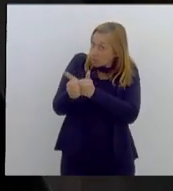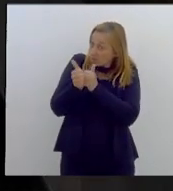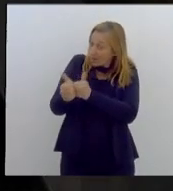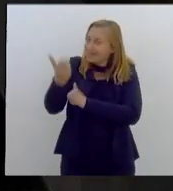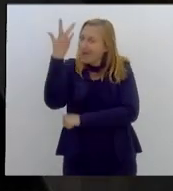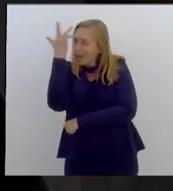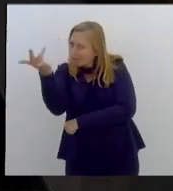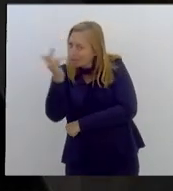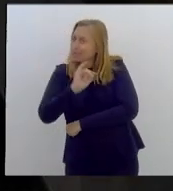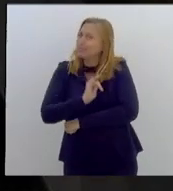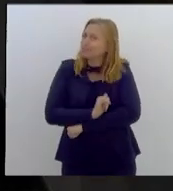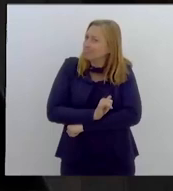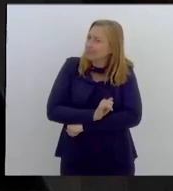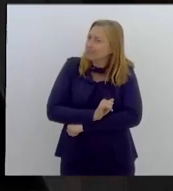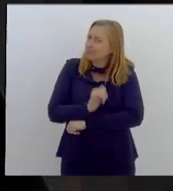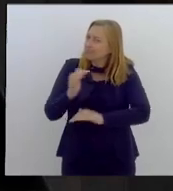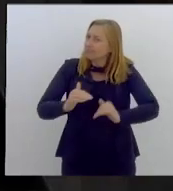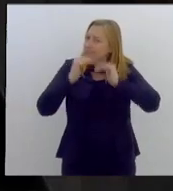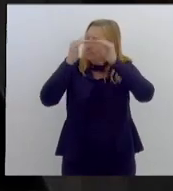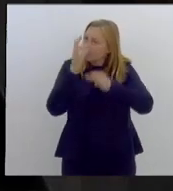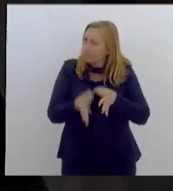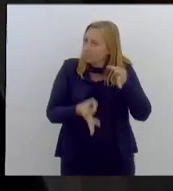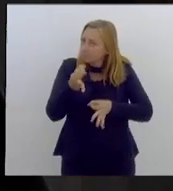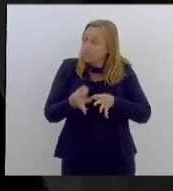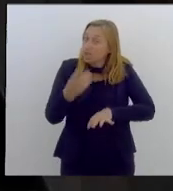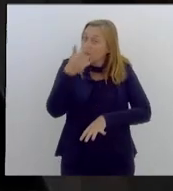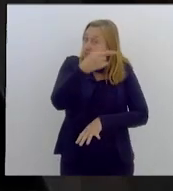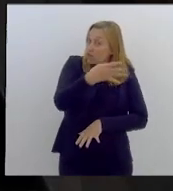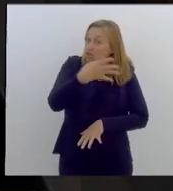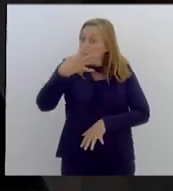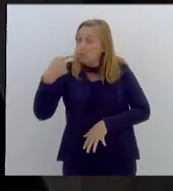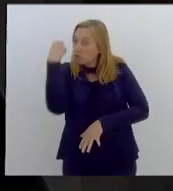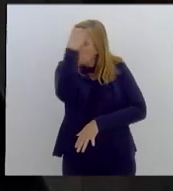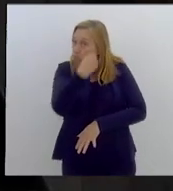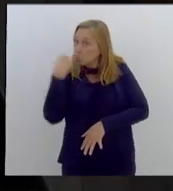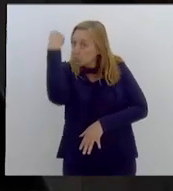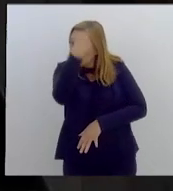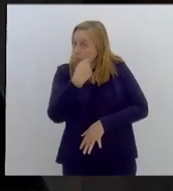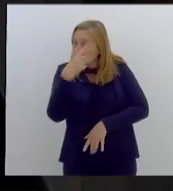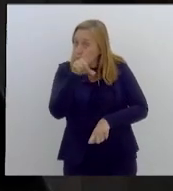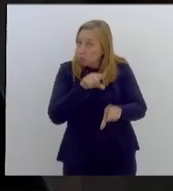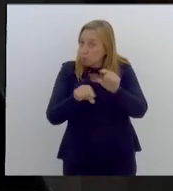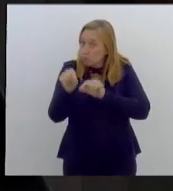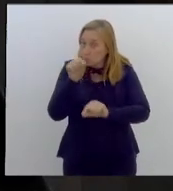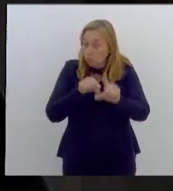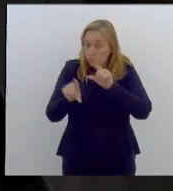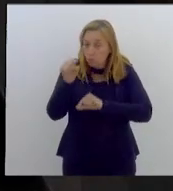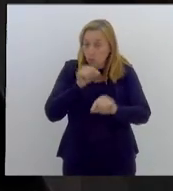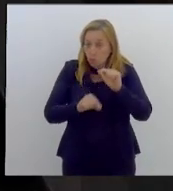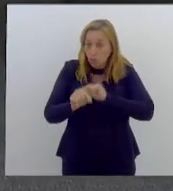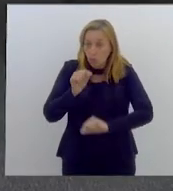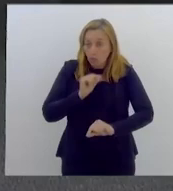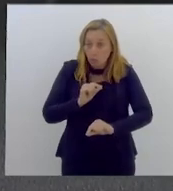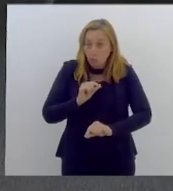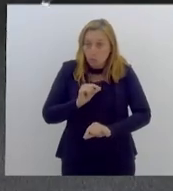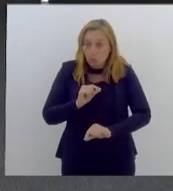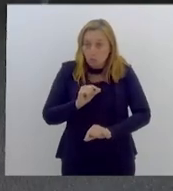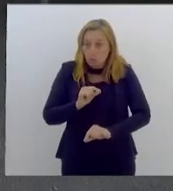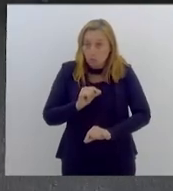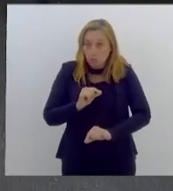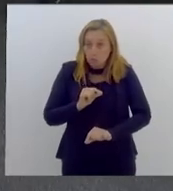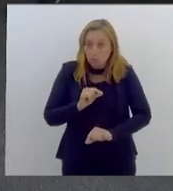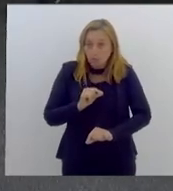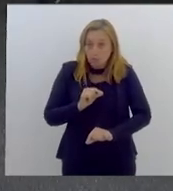amanhã. O Supremo vai estar 24 horas decidindo, 24 horas, ministro Gilmar